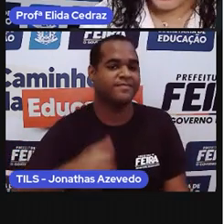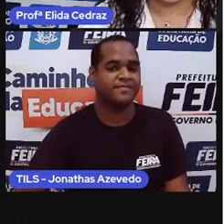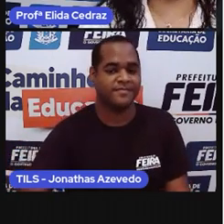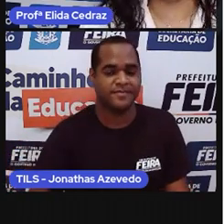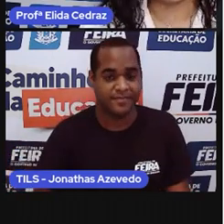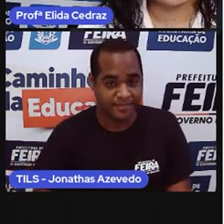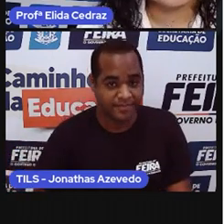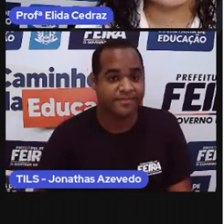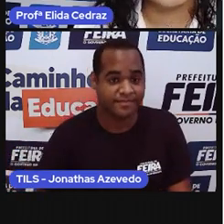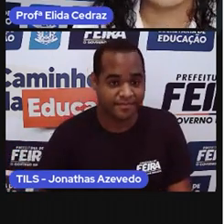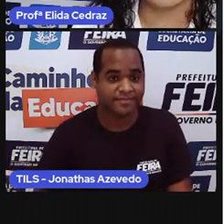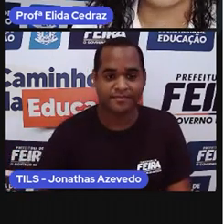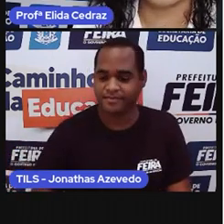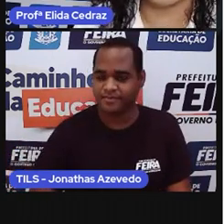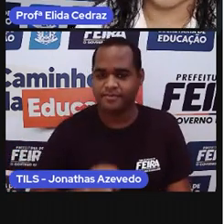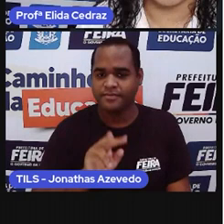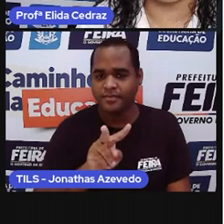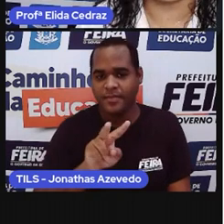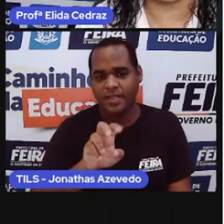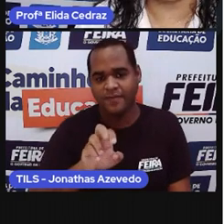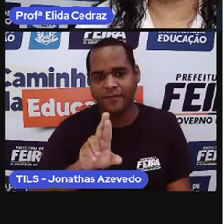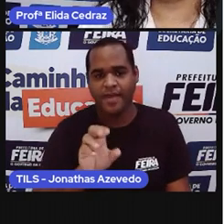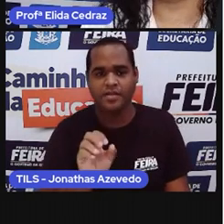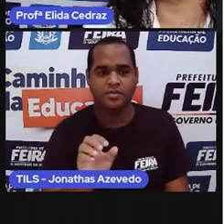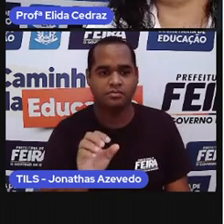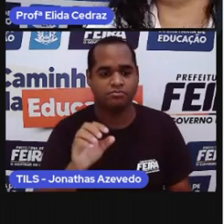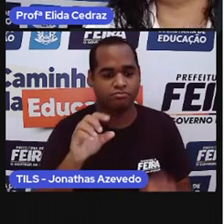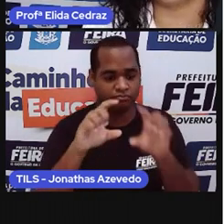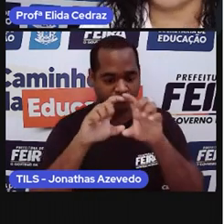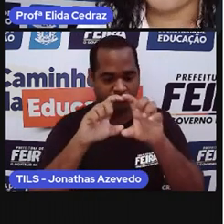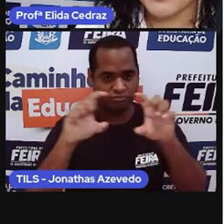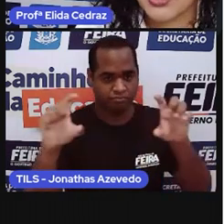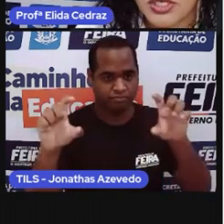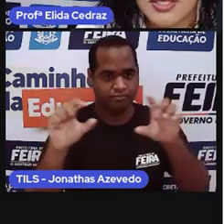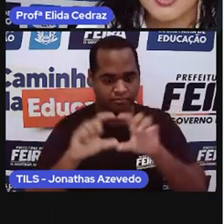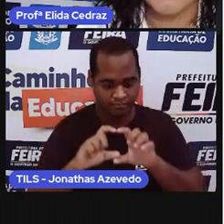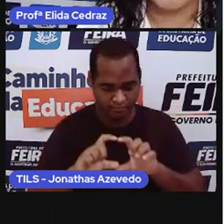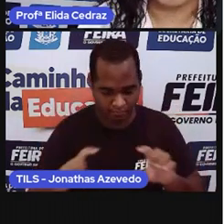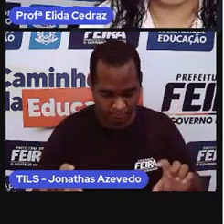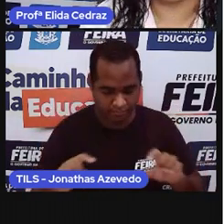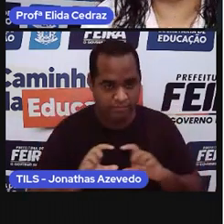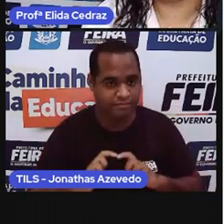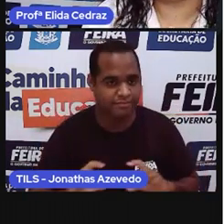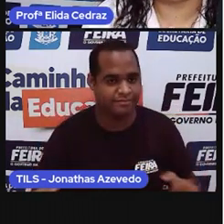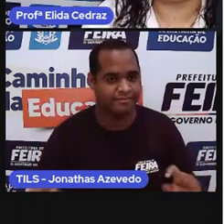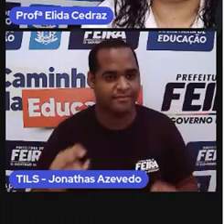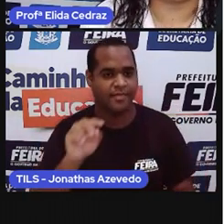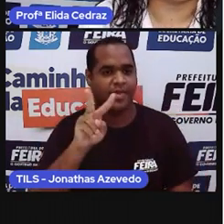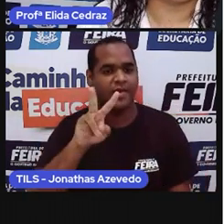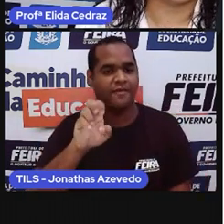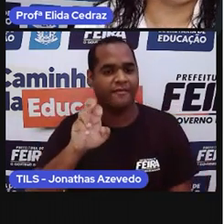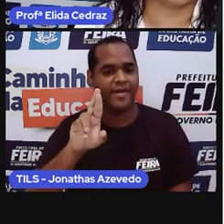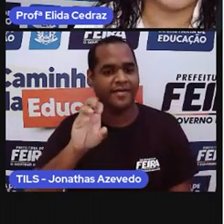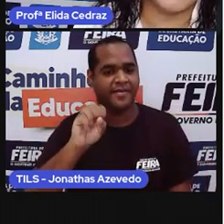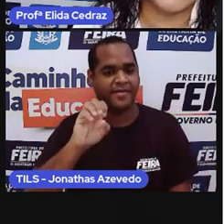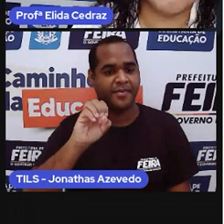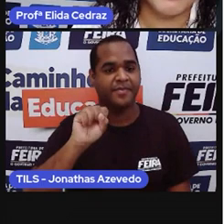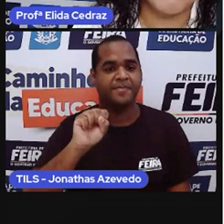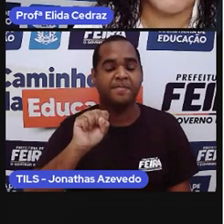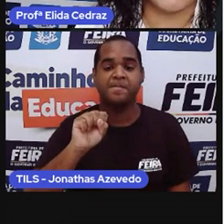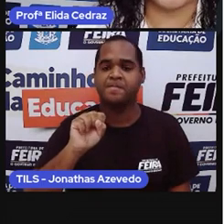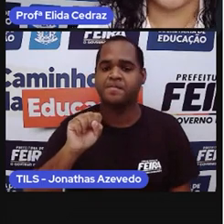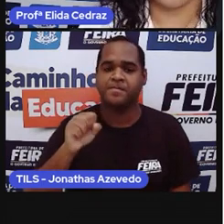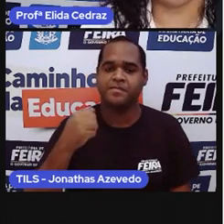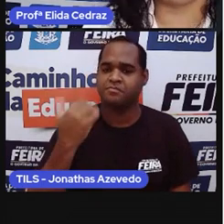12. Esses são os versos. Então, se eu pedisse para vocês falarem